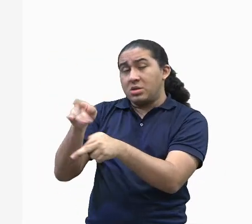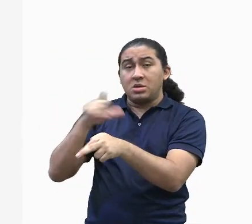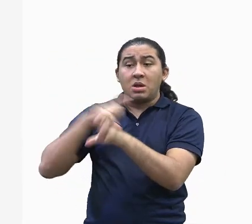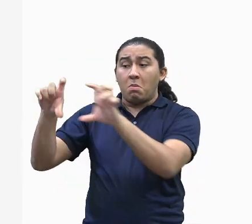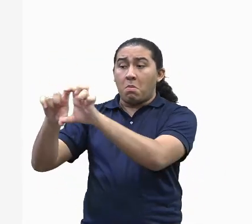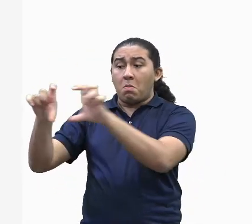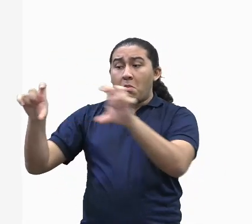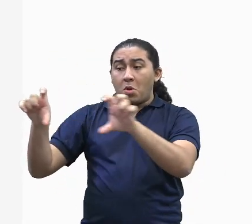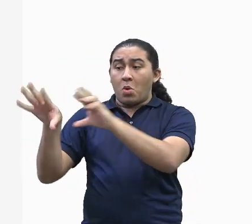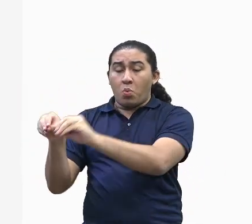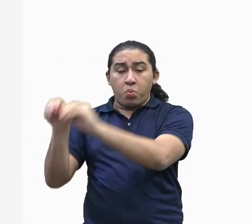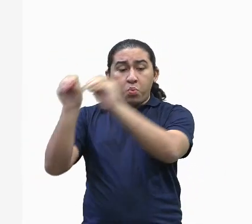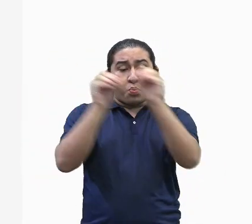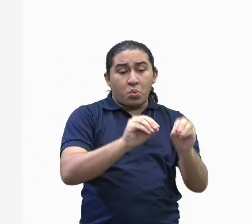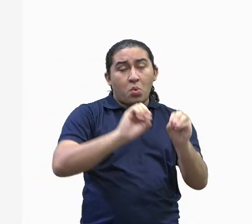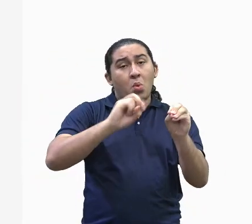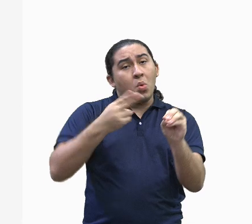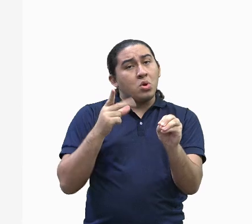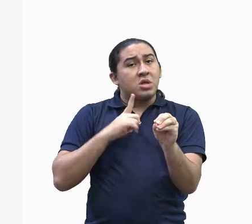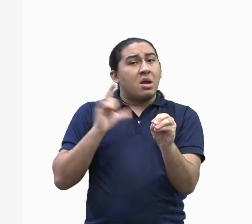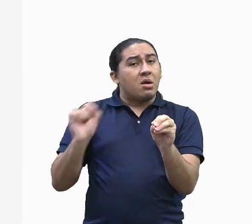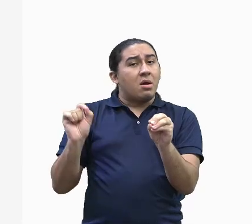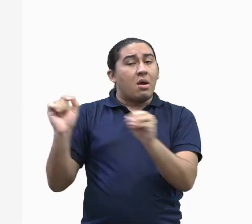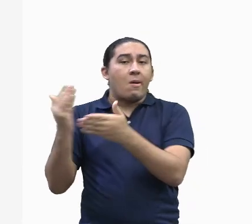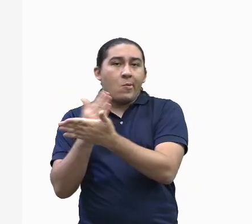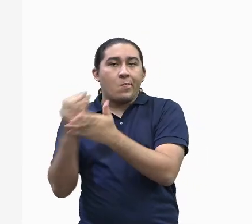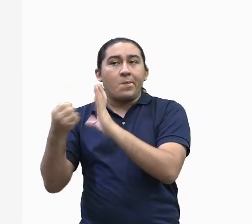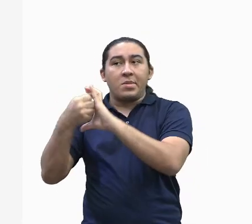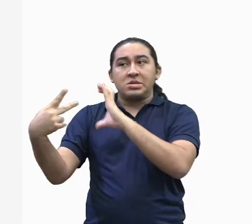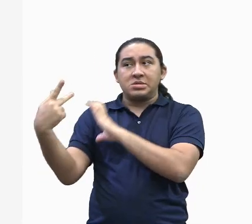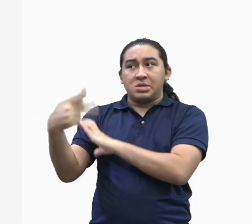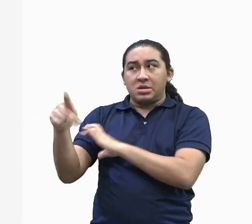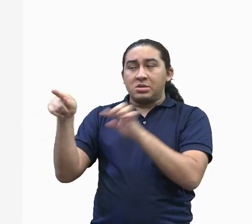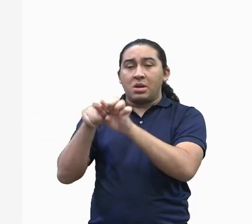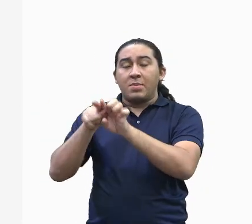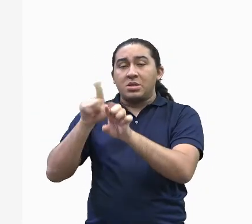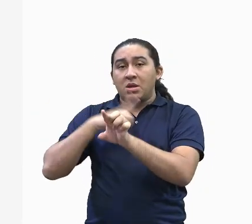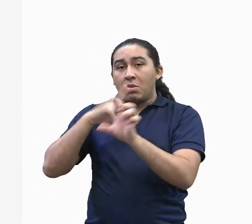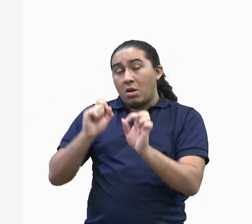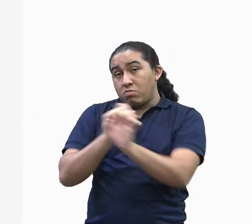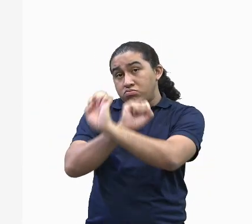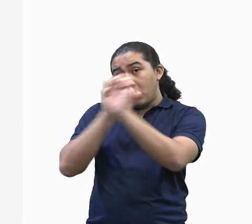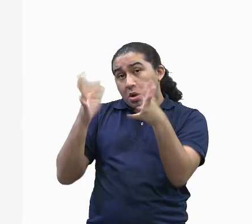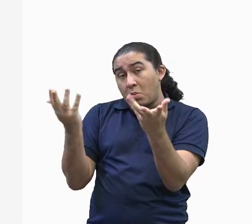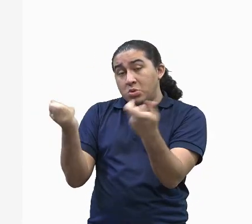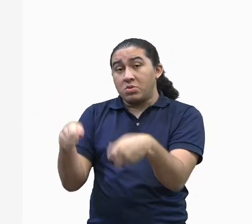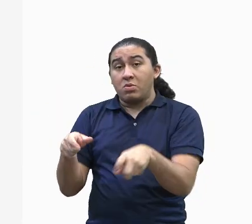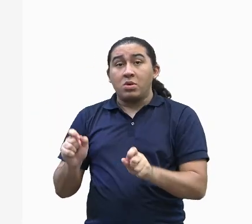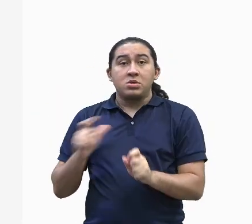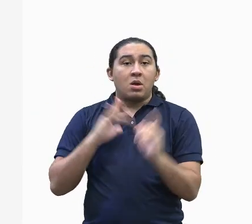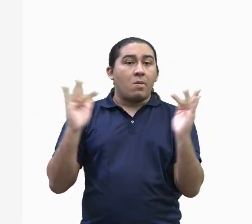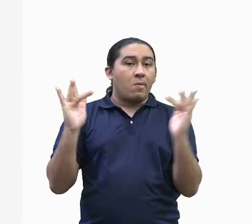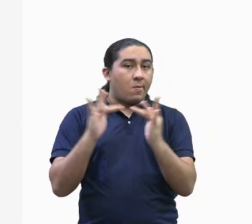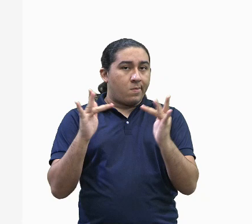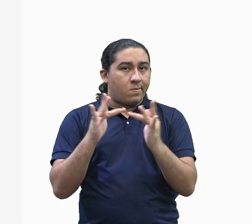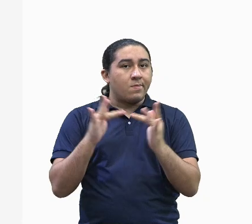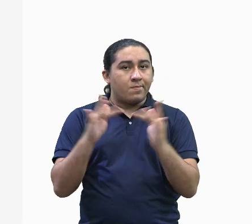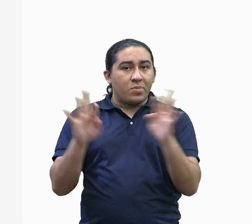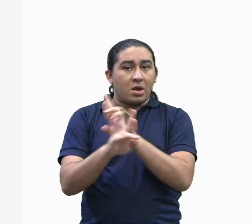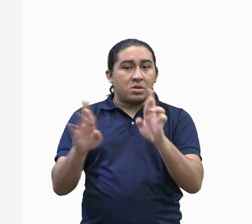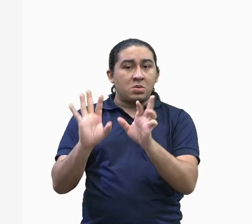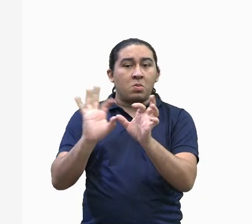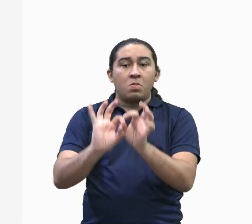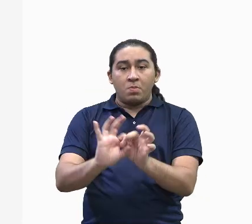ou mencionando elementos que deixam claro a conexão entre